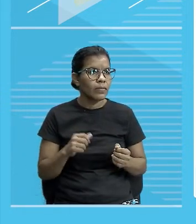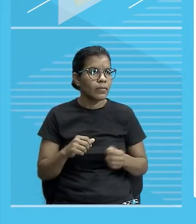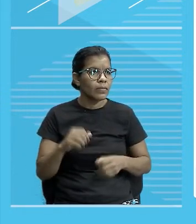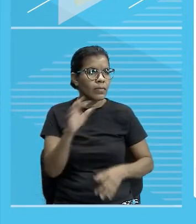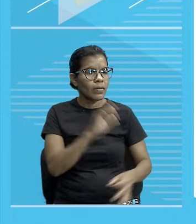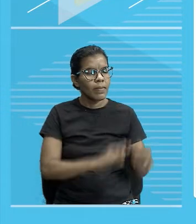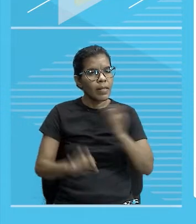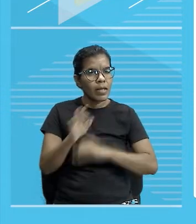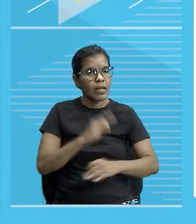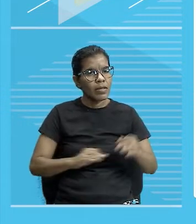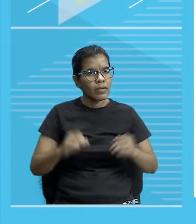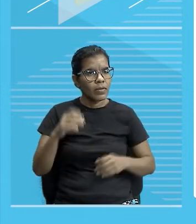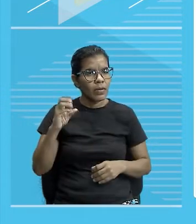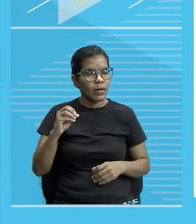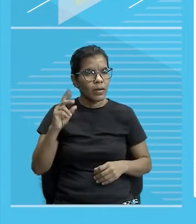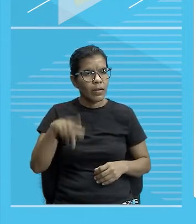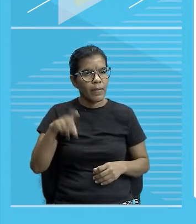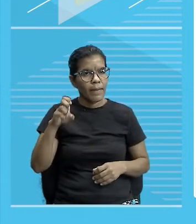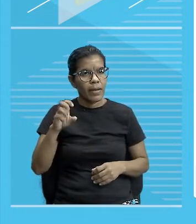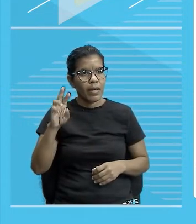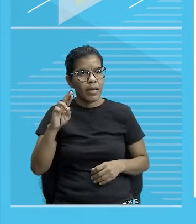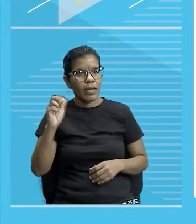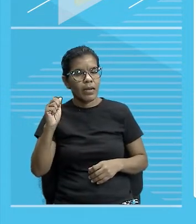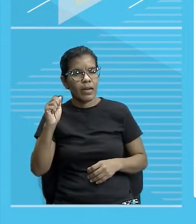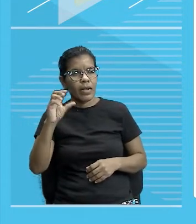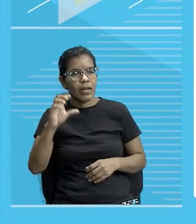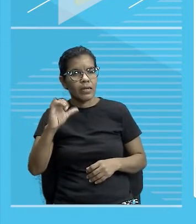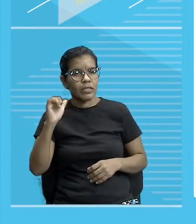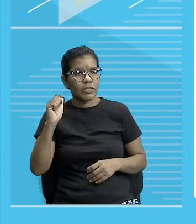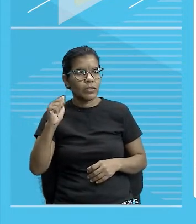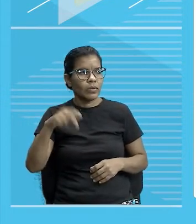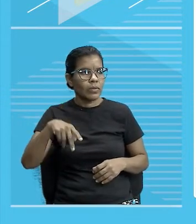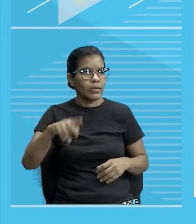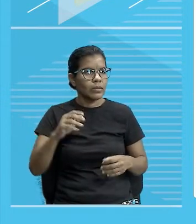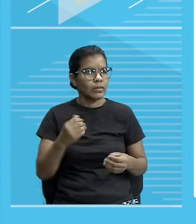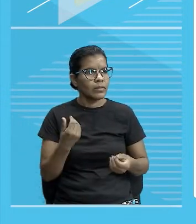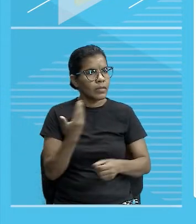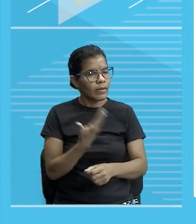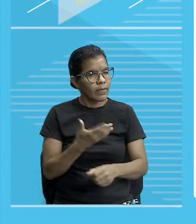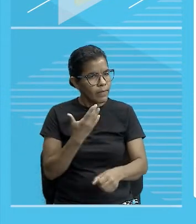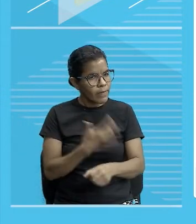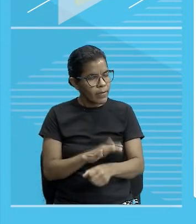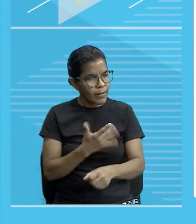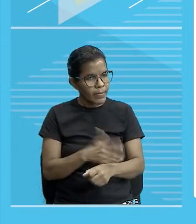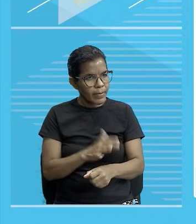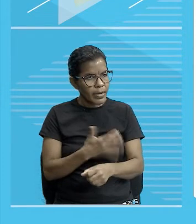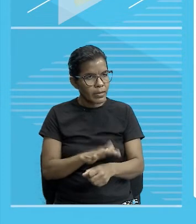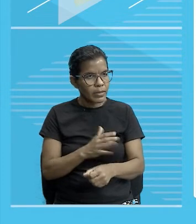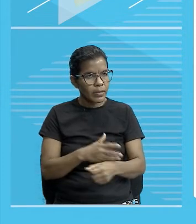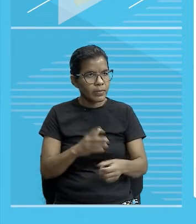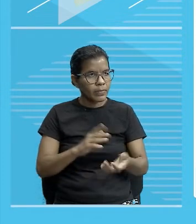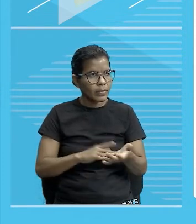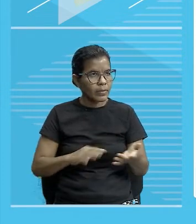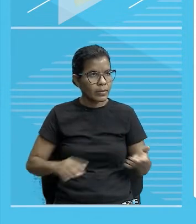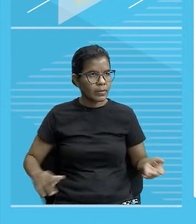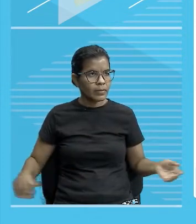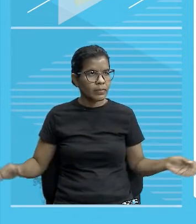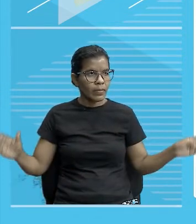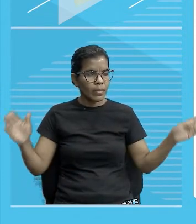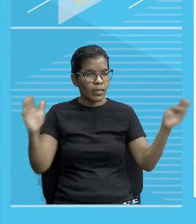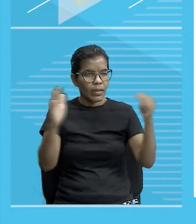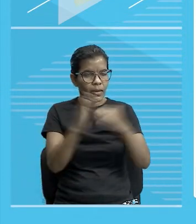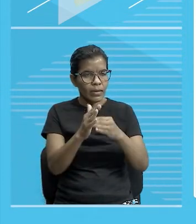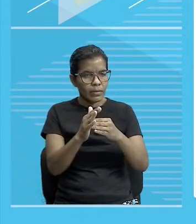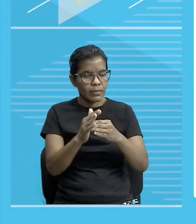a execução dessas atividades a execução ou seja atingir a máxima eficiência nas atividades